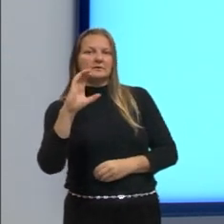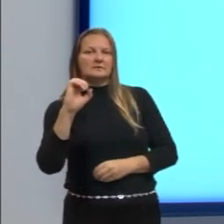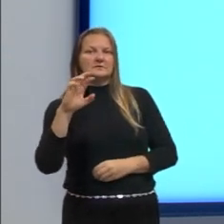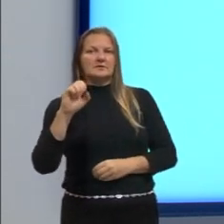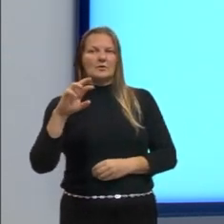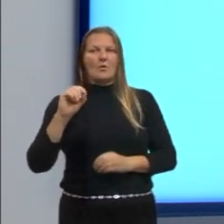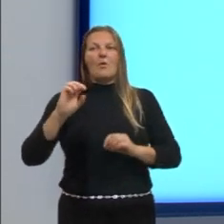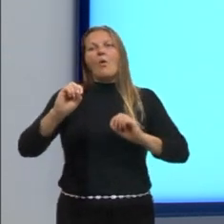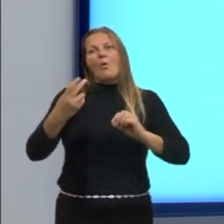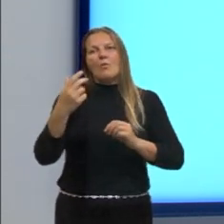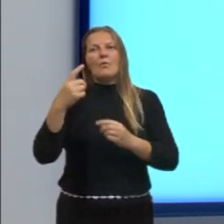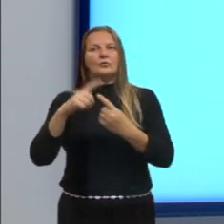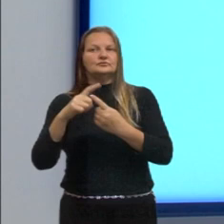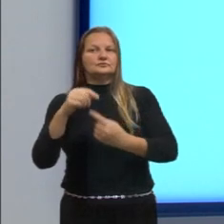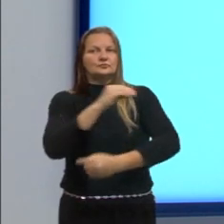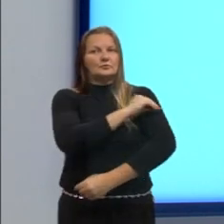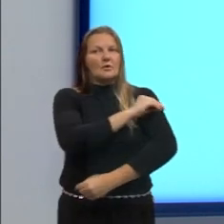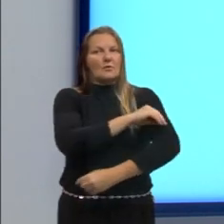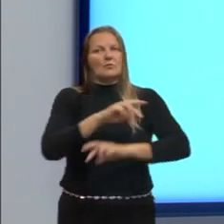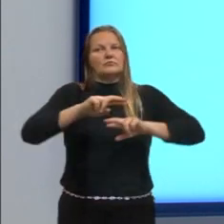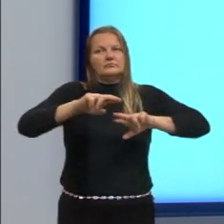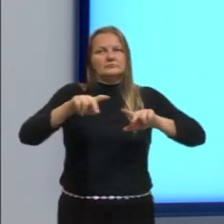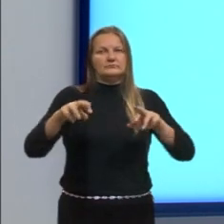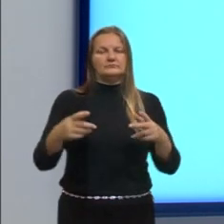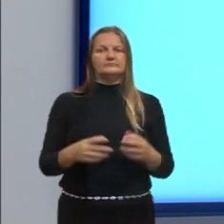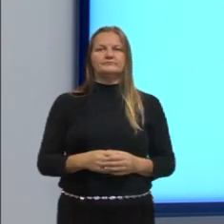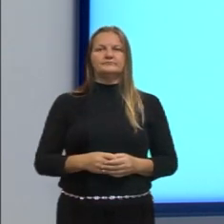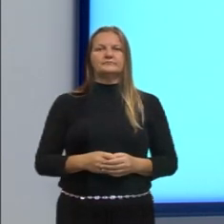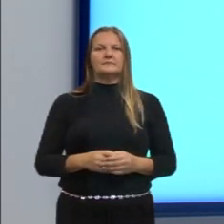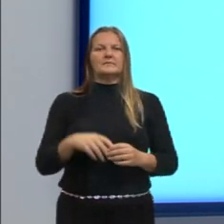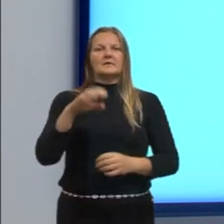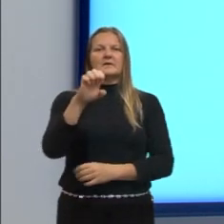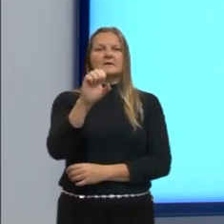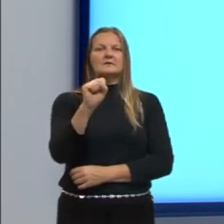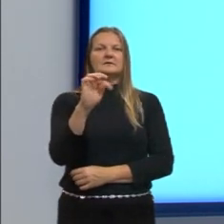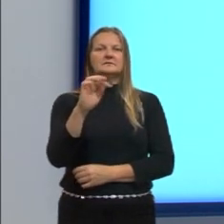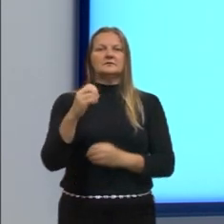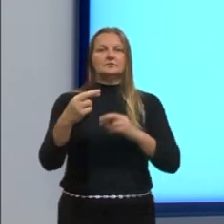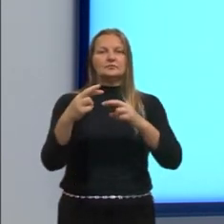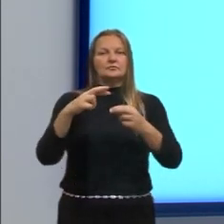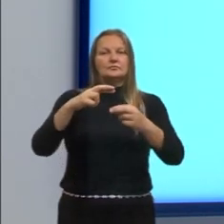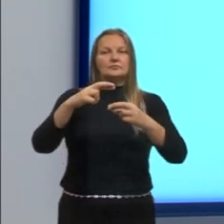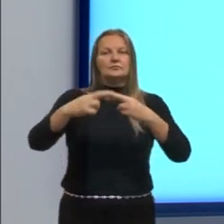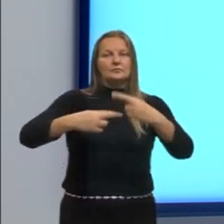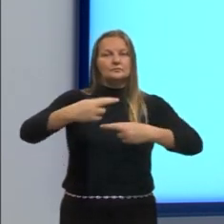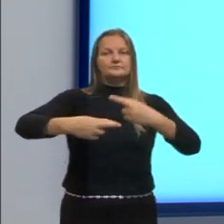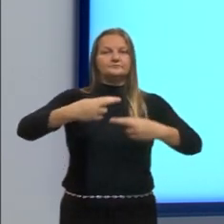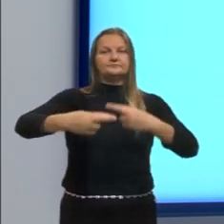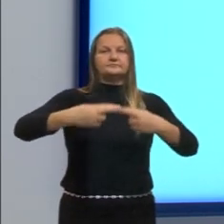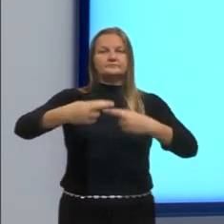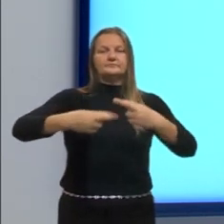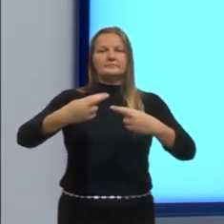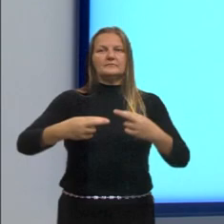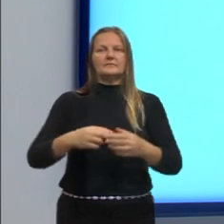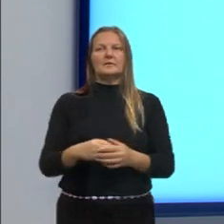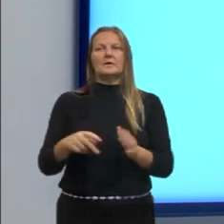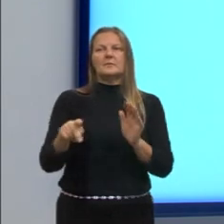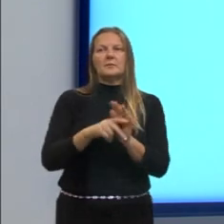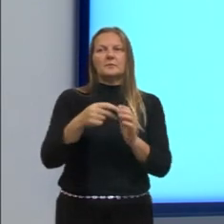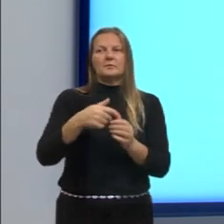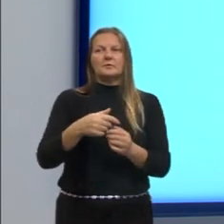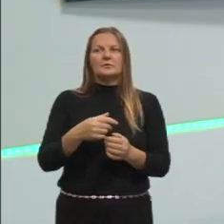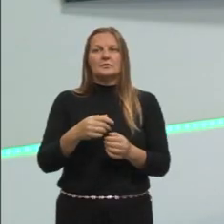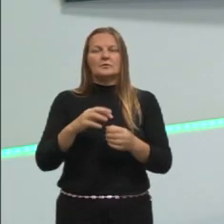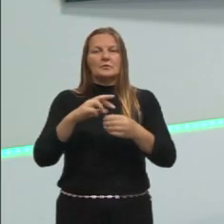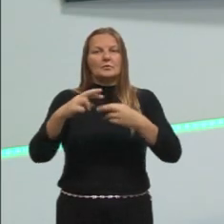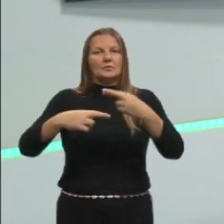álcool E aí sim a gente forma um extra e através da reação de esterificação e nós vimos tudo isso na